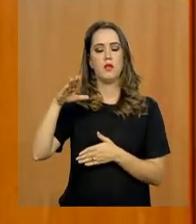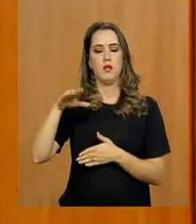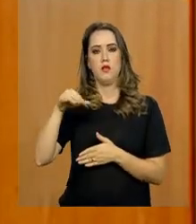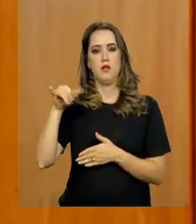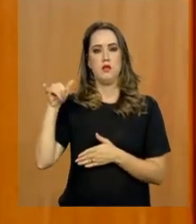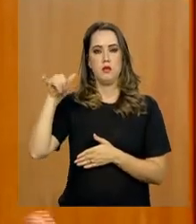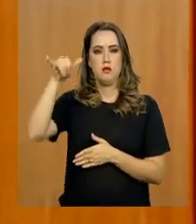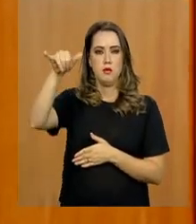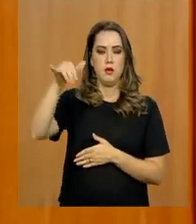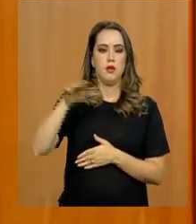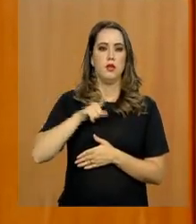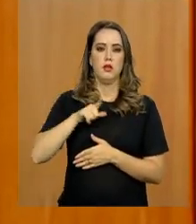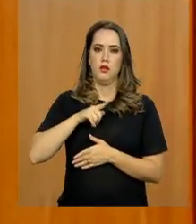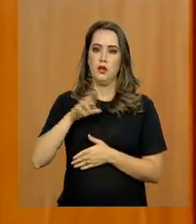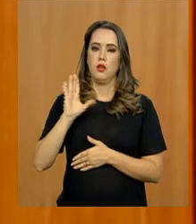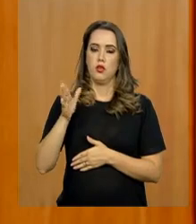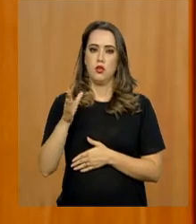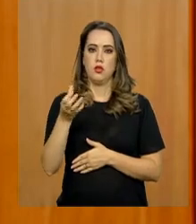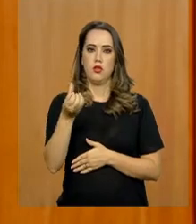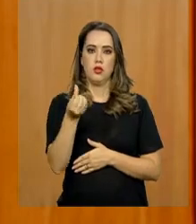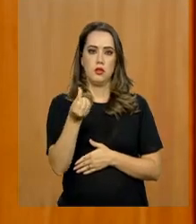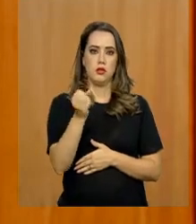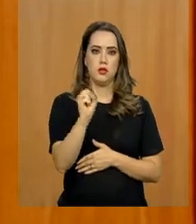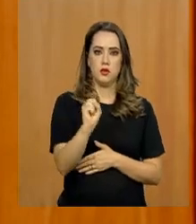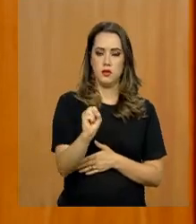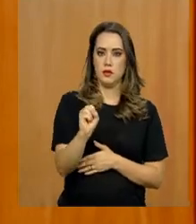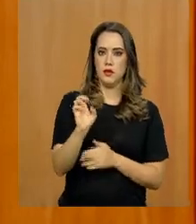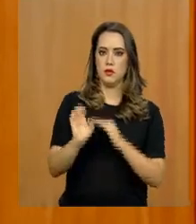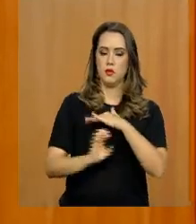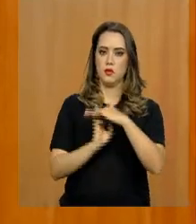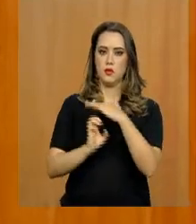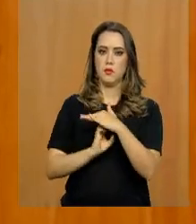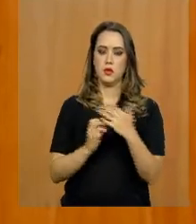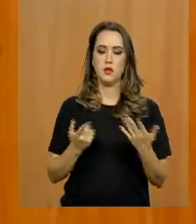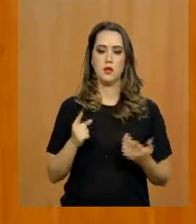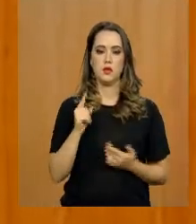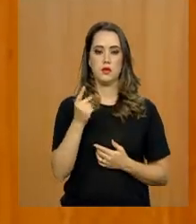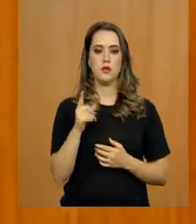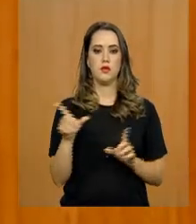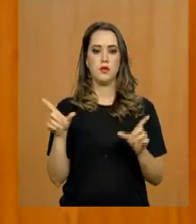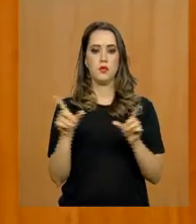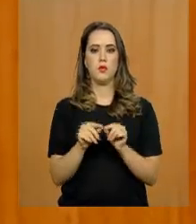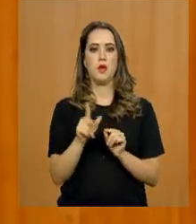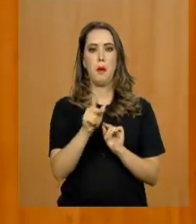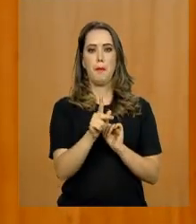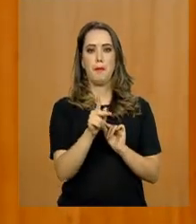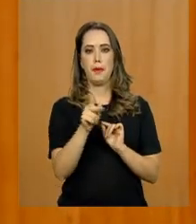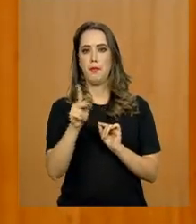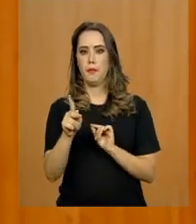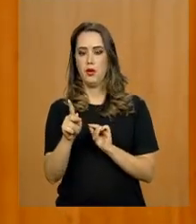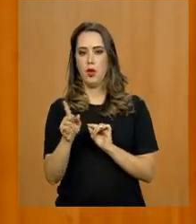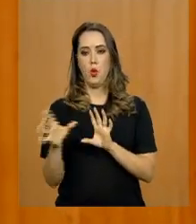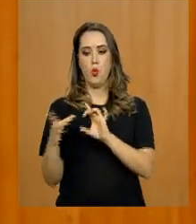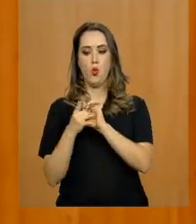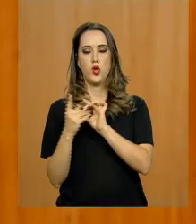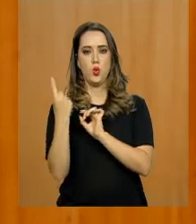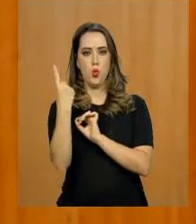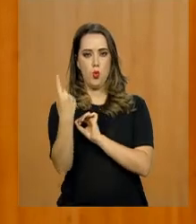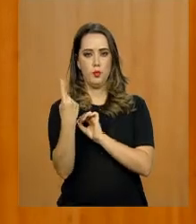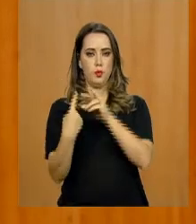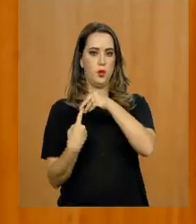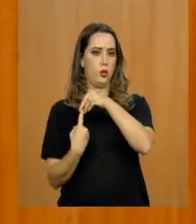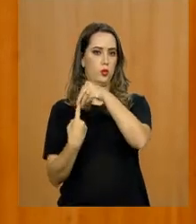68 empresas esta pp vai resumir apenas numa empresa e nós teremos já de